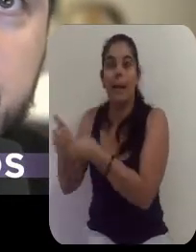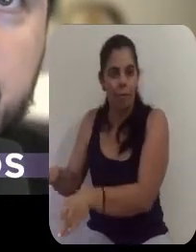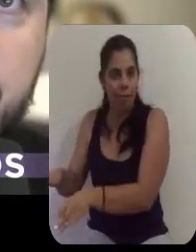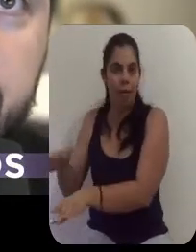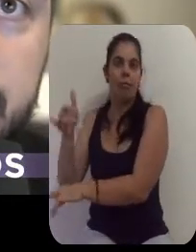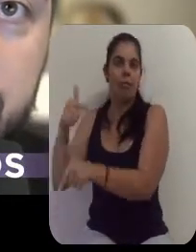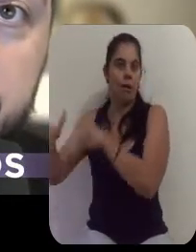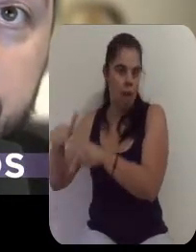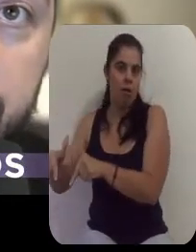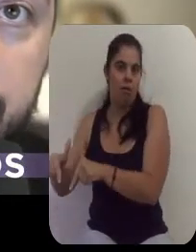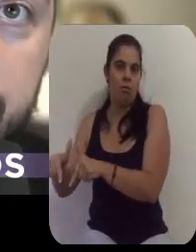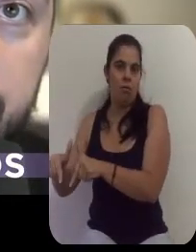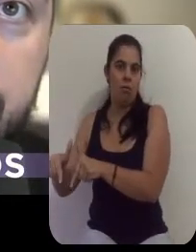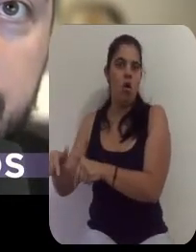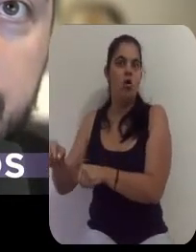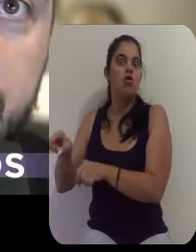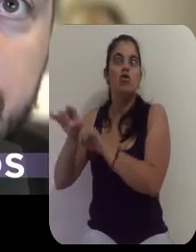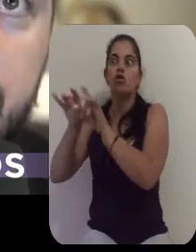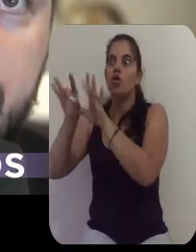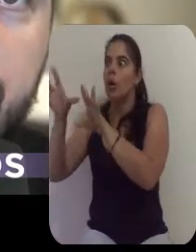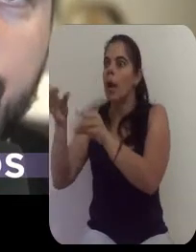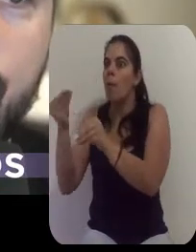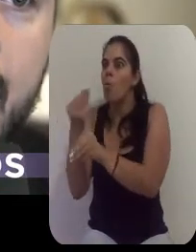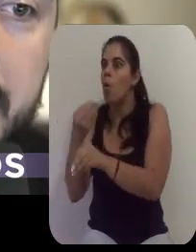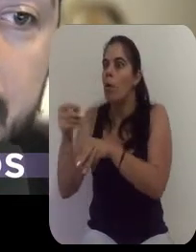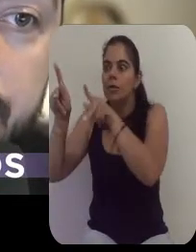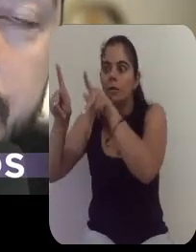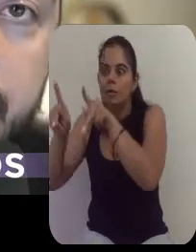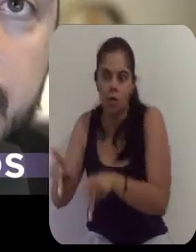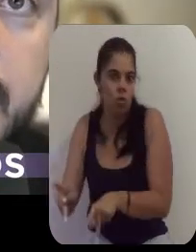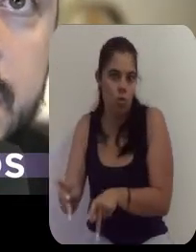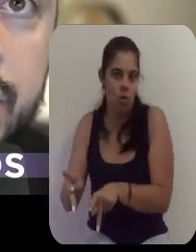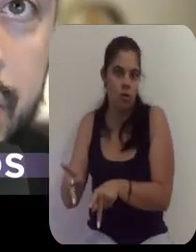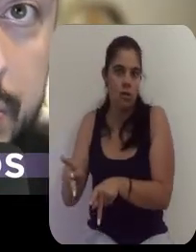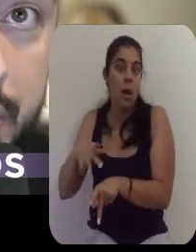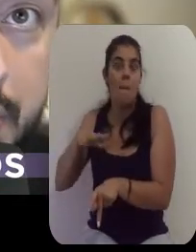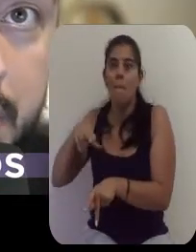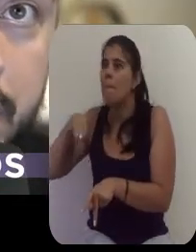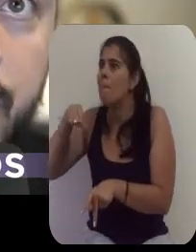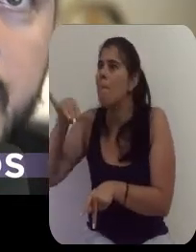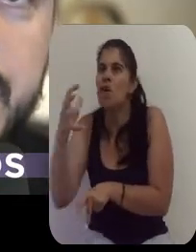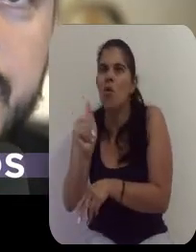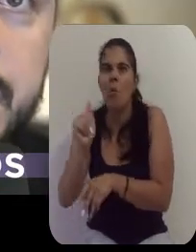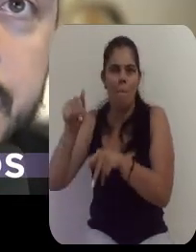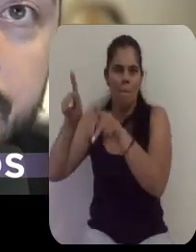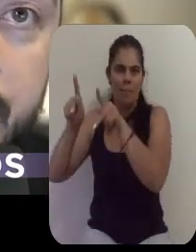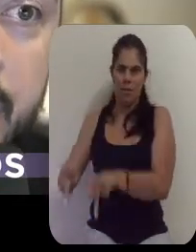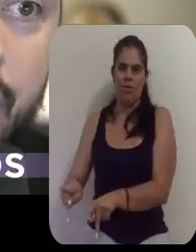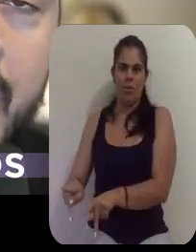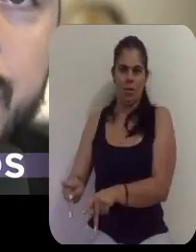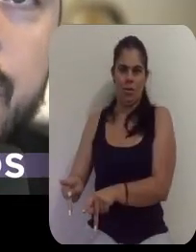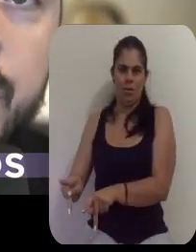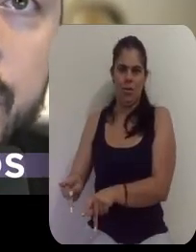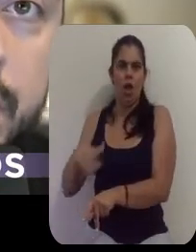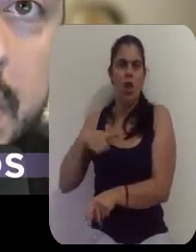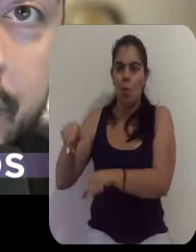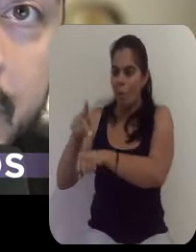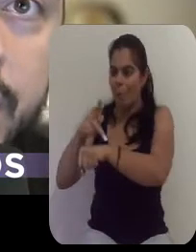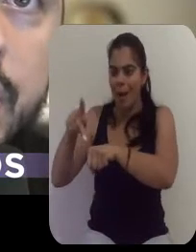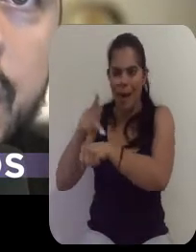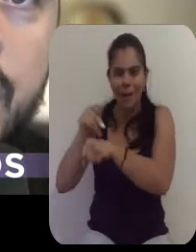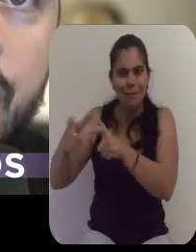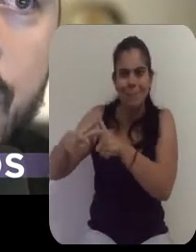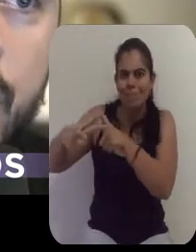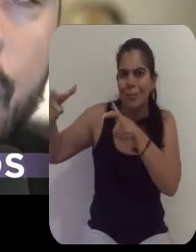vidas no país como um todo. O caminho que esse estudo mostra, o caminho que a gente vê, o caminho que o mundo está